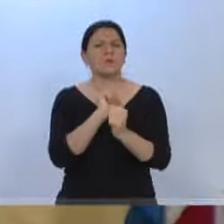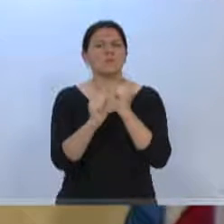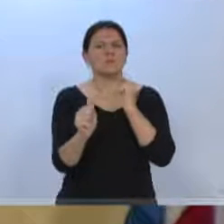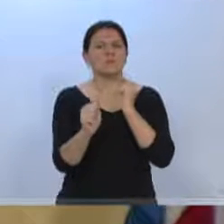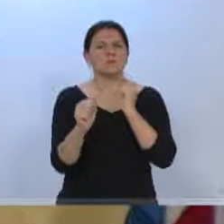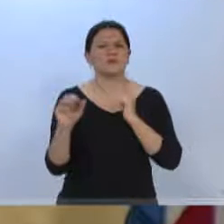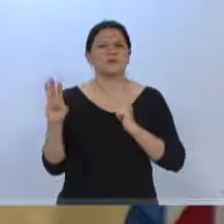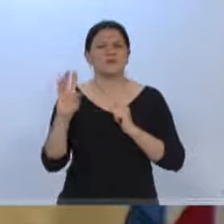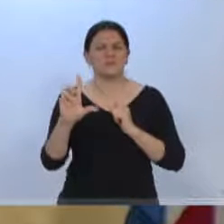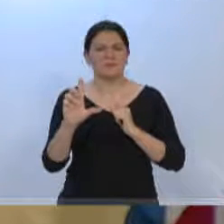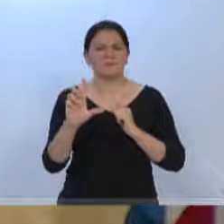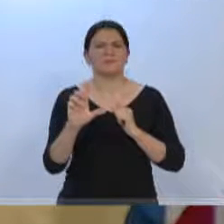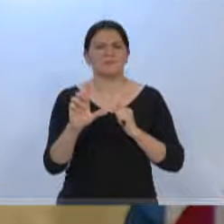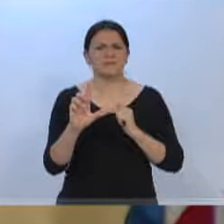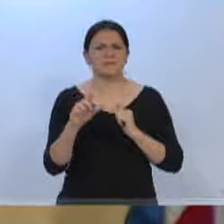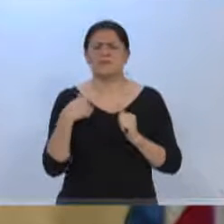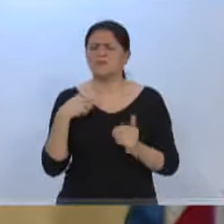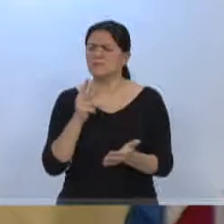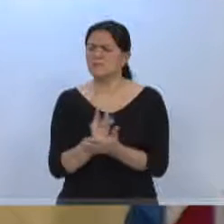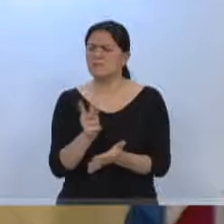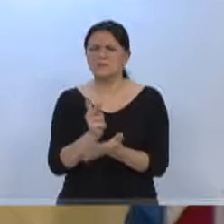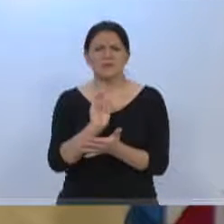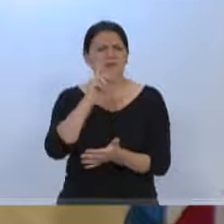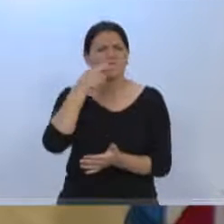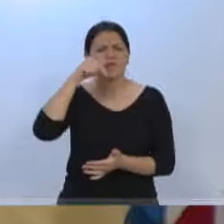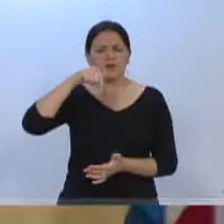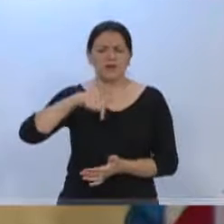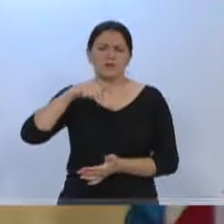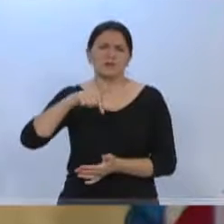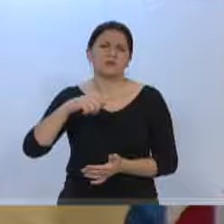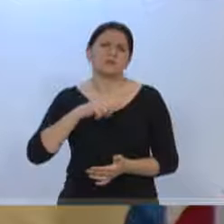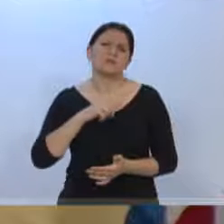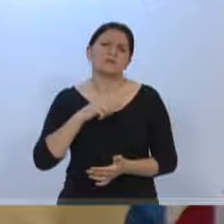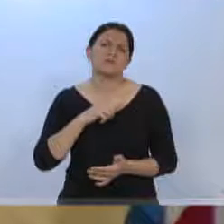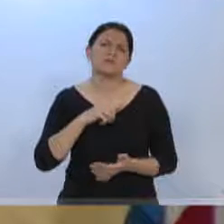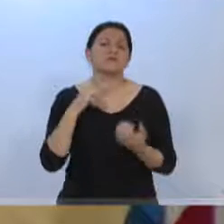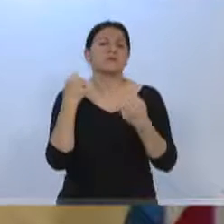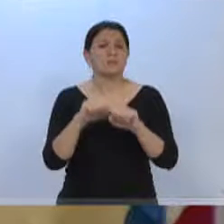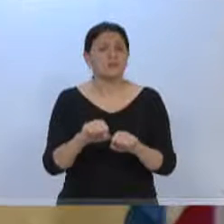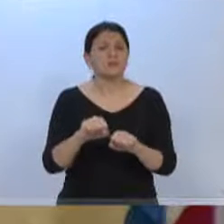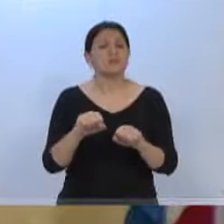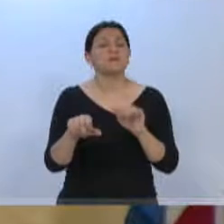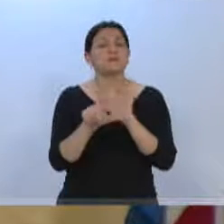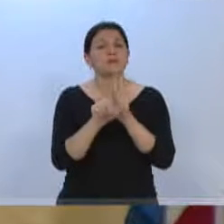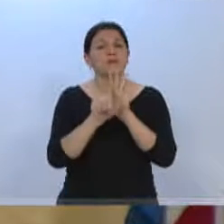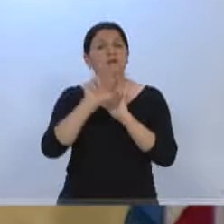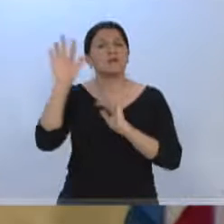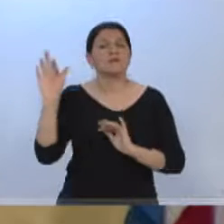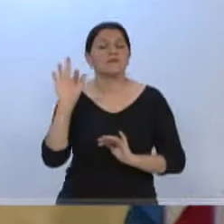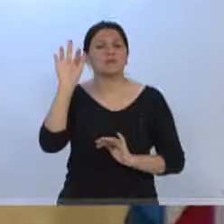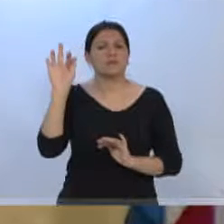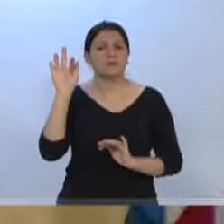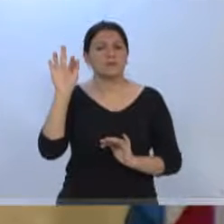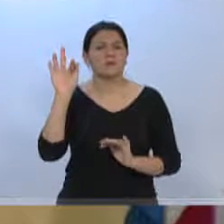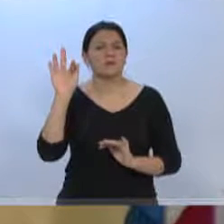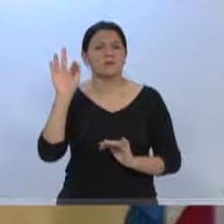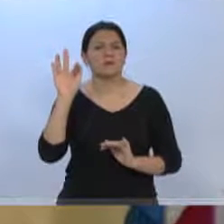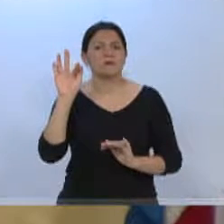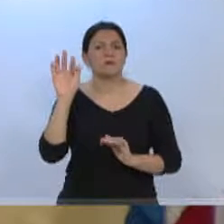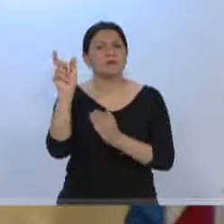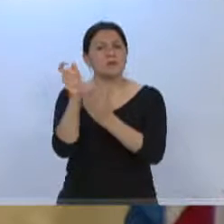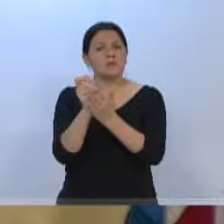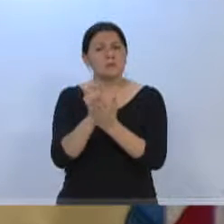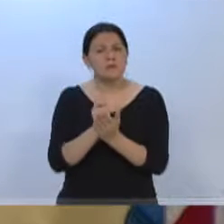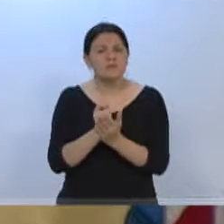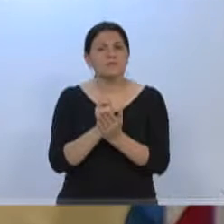nossa cidade. Eu sempre friso isso aqui, que nós temos a possibilidade, através de leis federais, de que alguns